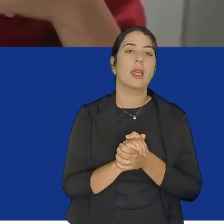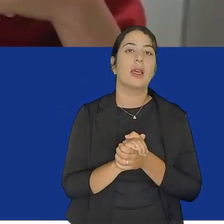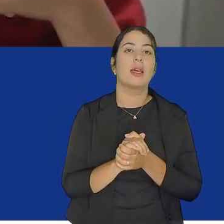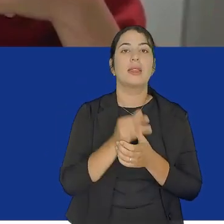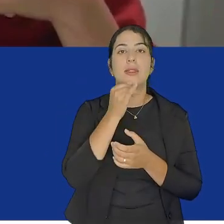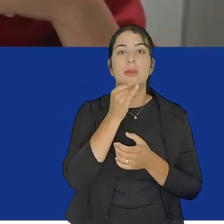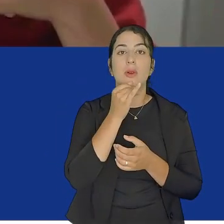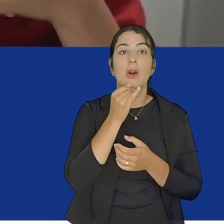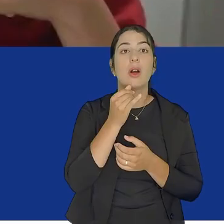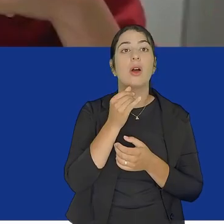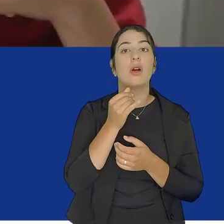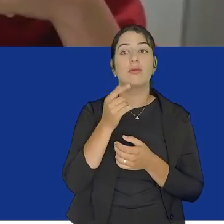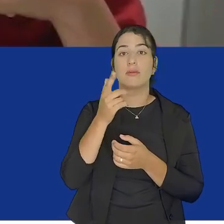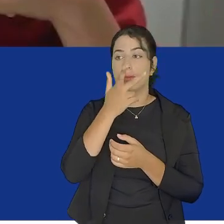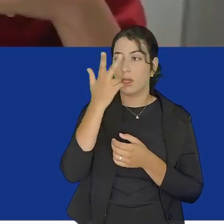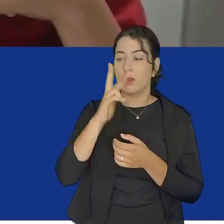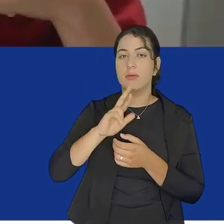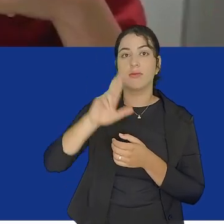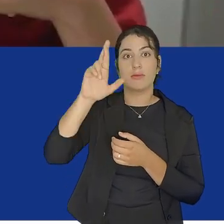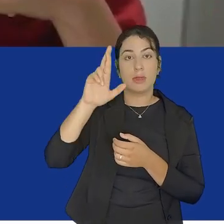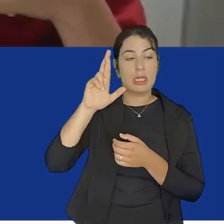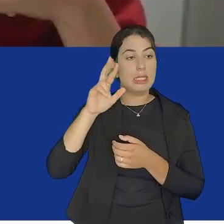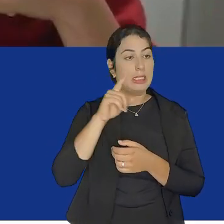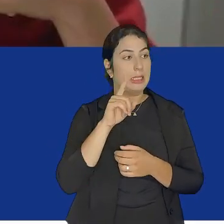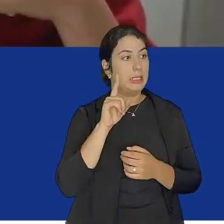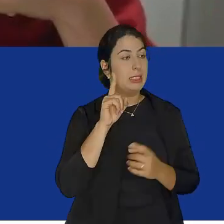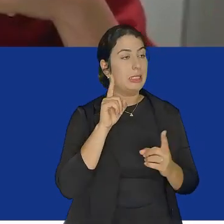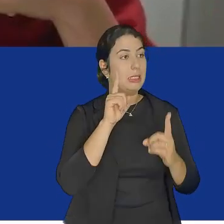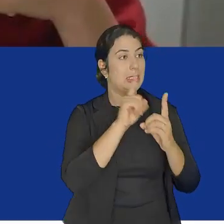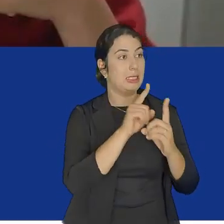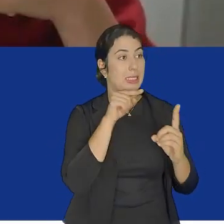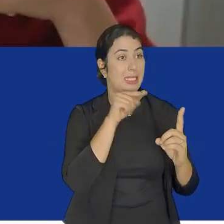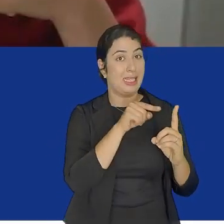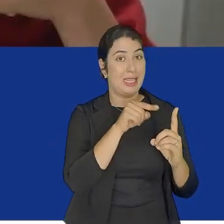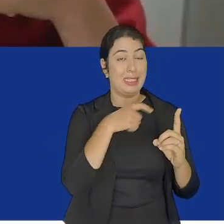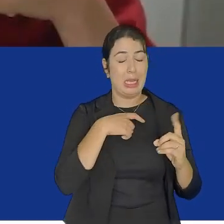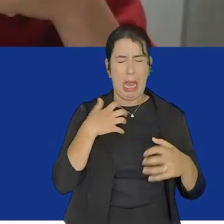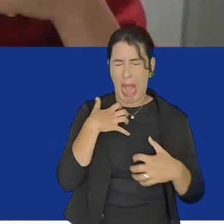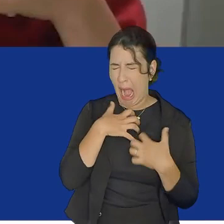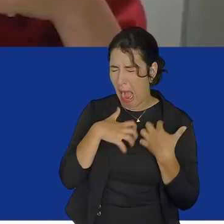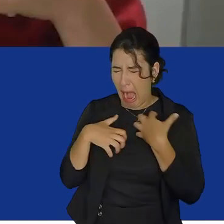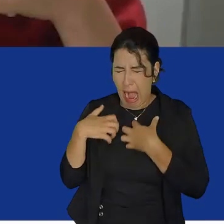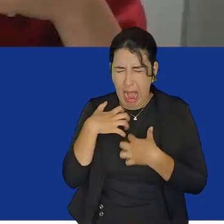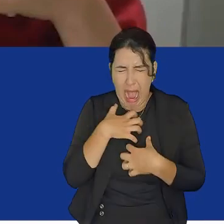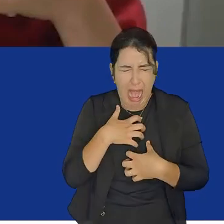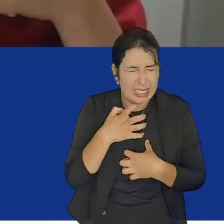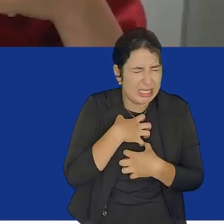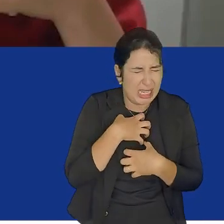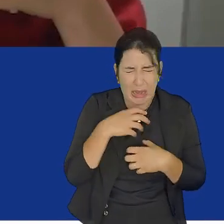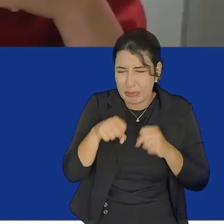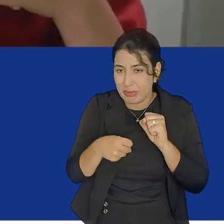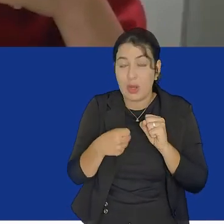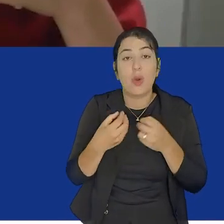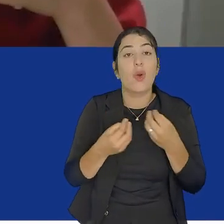pode se posicionar diante de crises emocionais, como que lida com as situações sensíveis, até como é